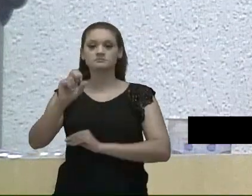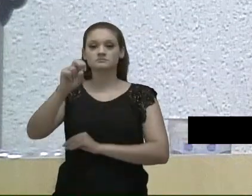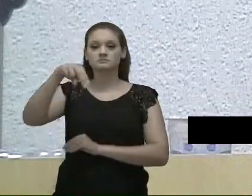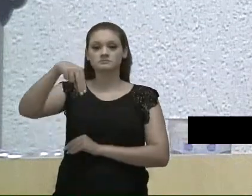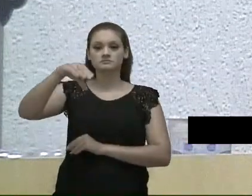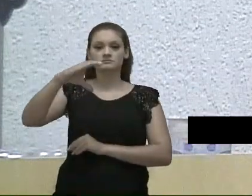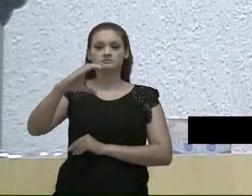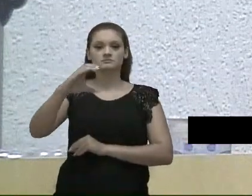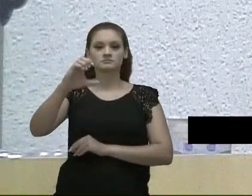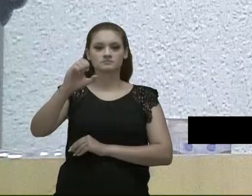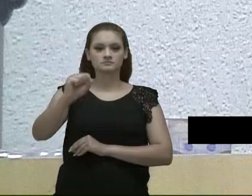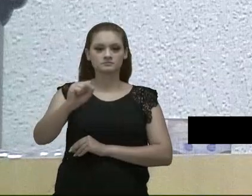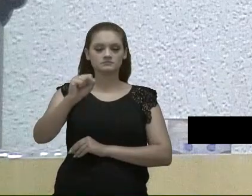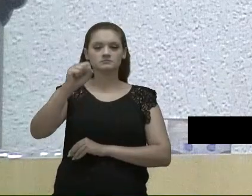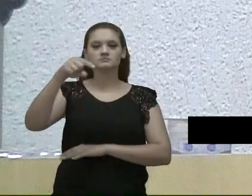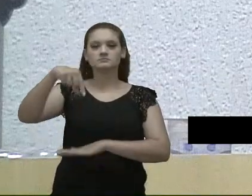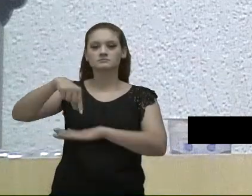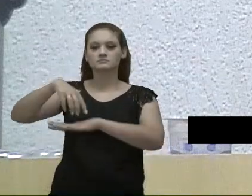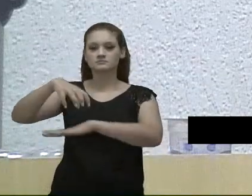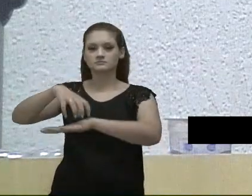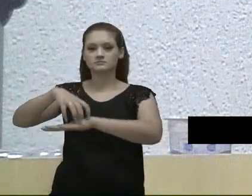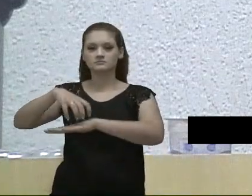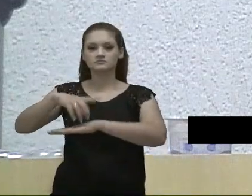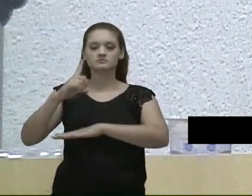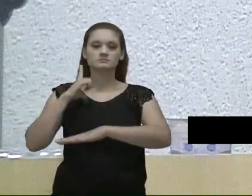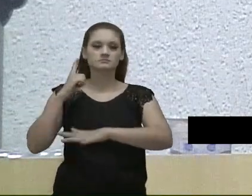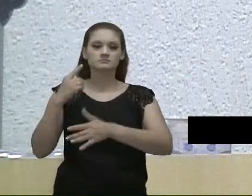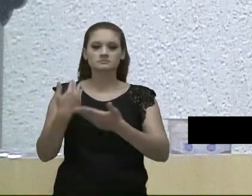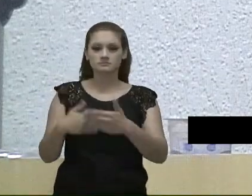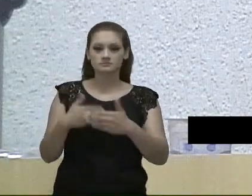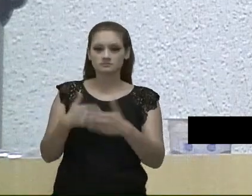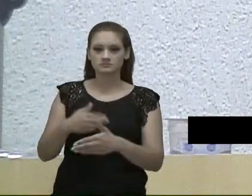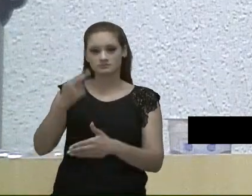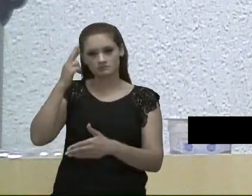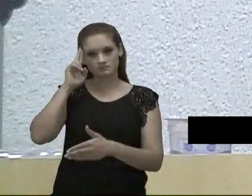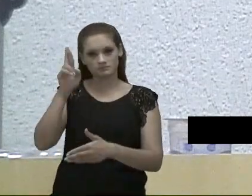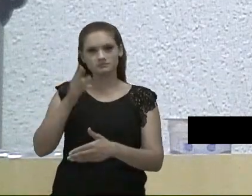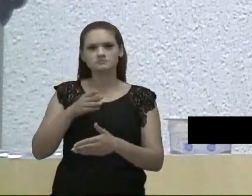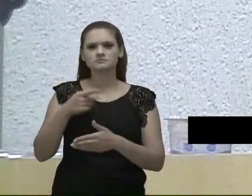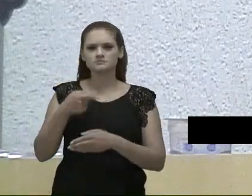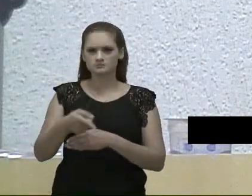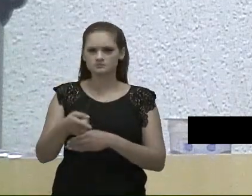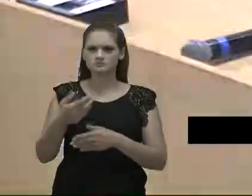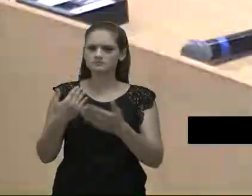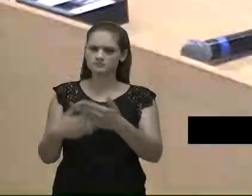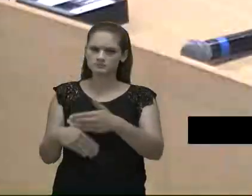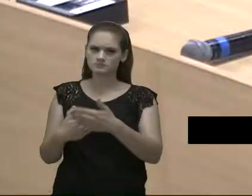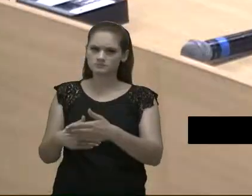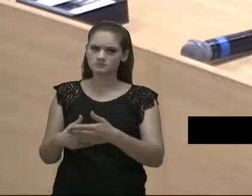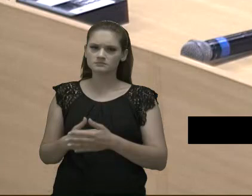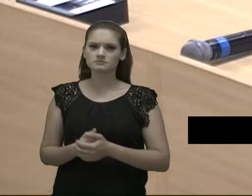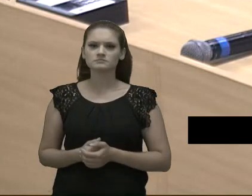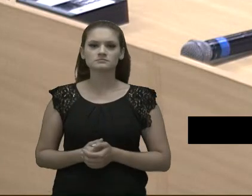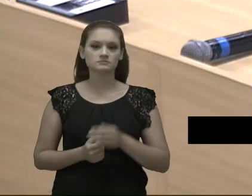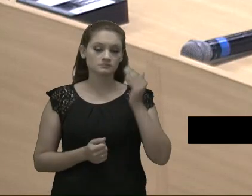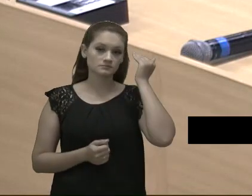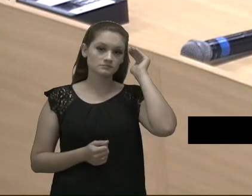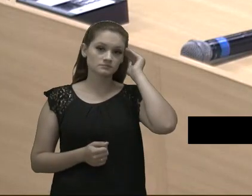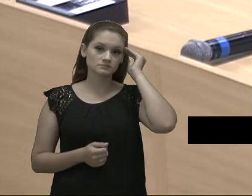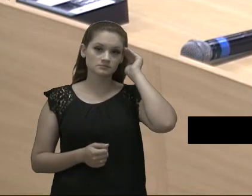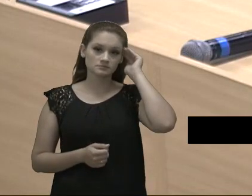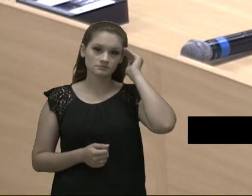para Chavantes na UPA San Marino. Teve um processo seletivo. O senhor participou desse processo seletivo? Deixa eu entender, senhor